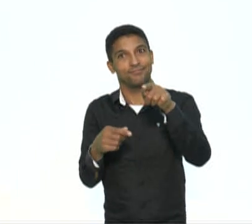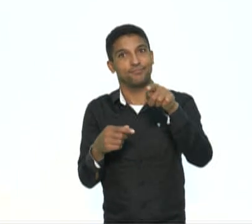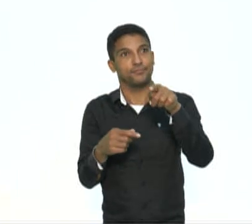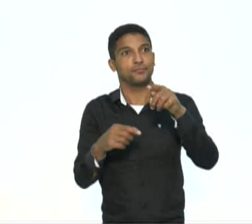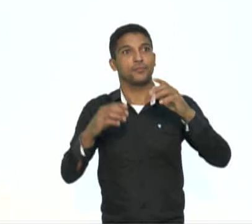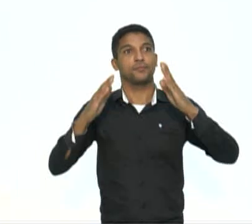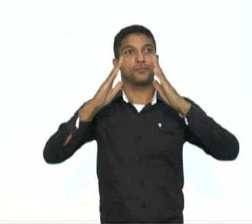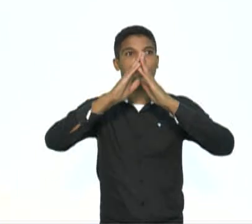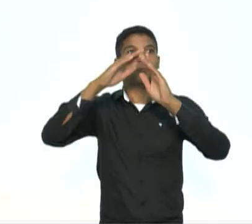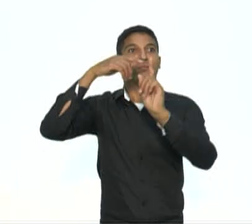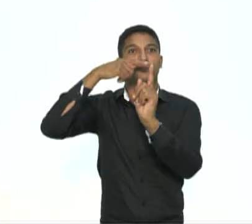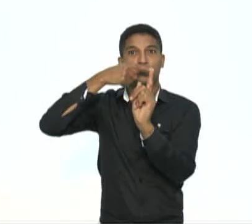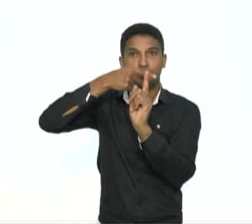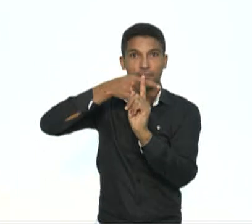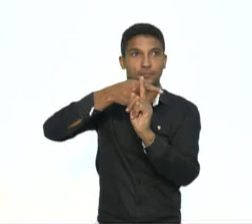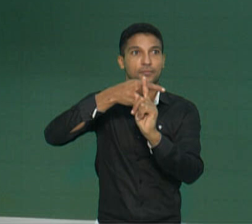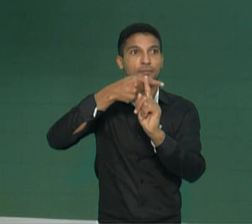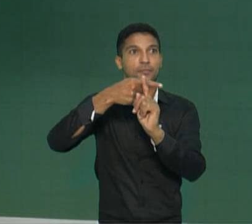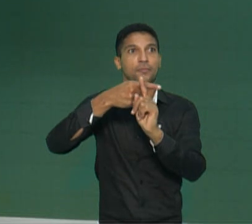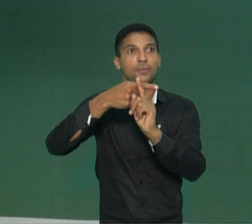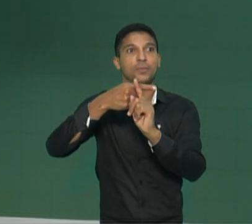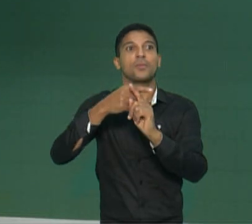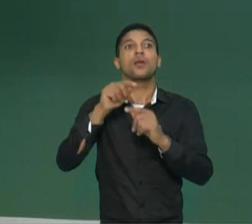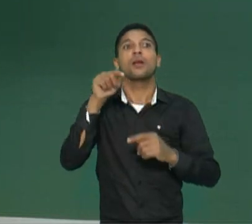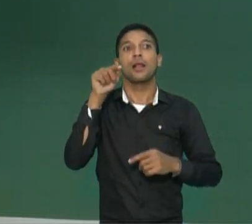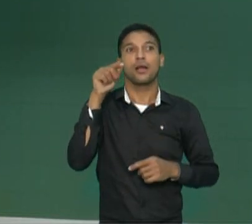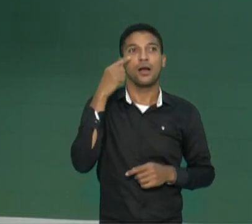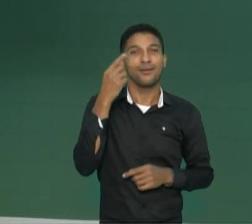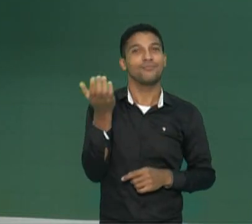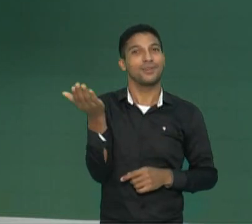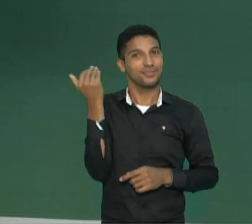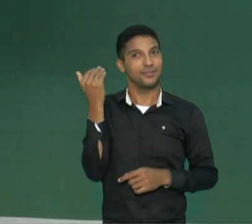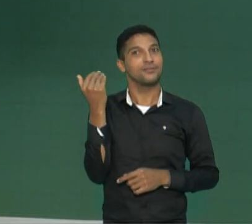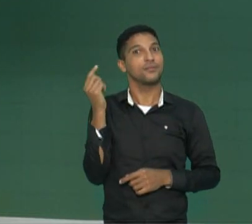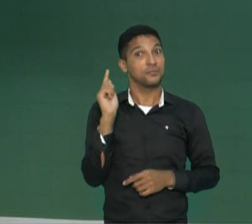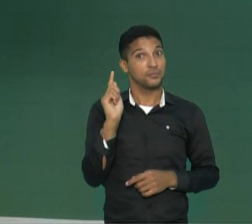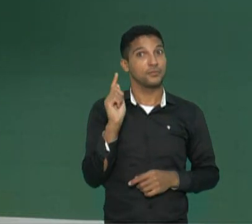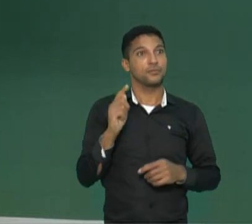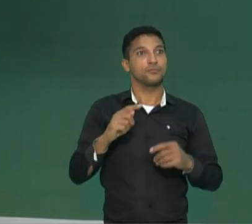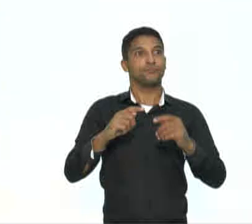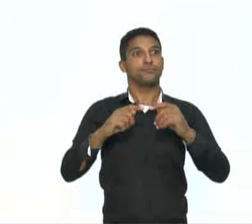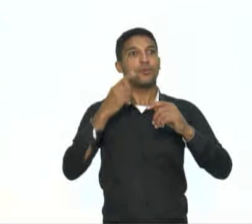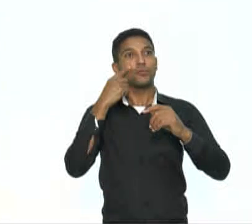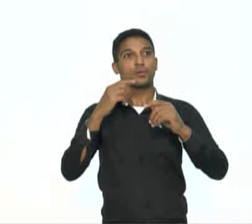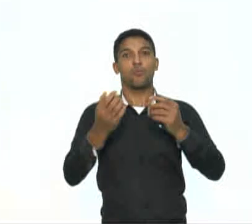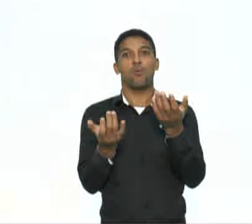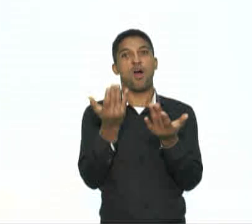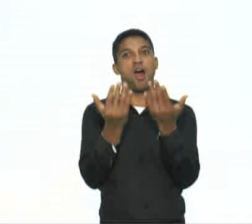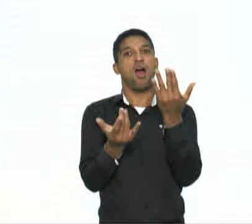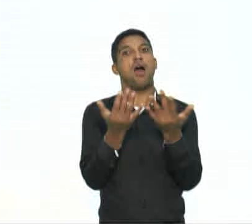atrás. Né? Aqui ela não tinha pego fogo ainda. A fachada da frente